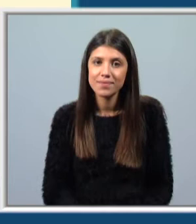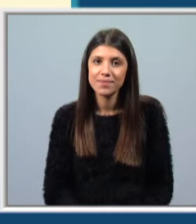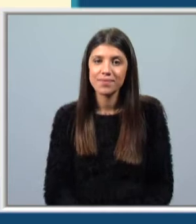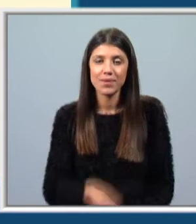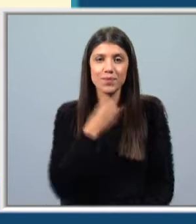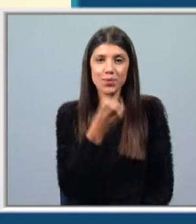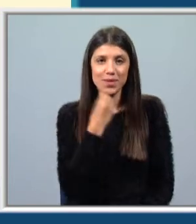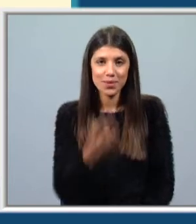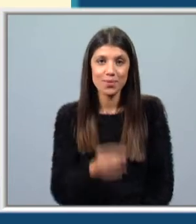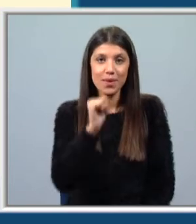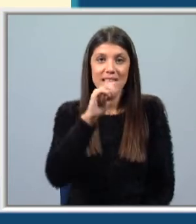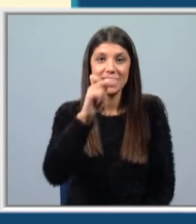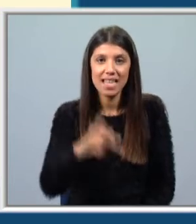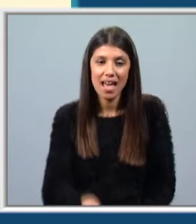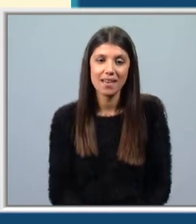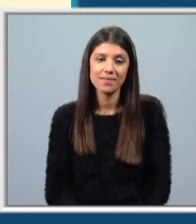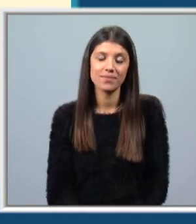Muito bem. Z.